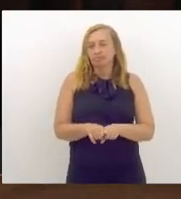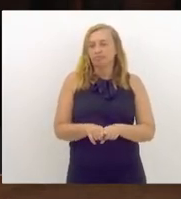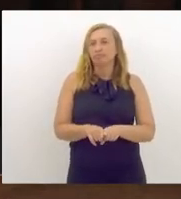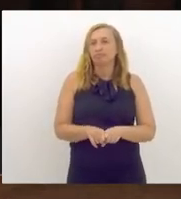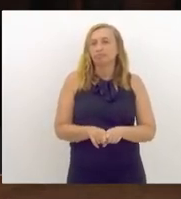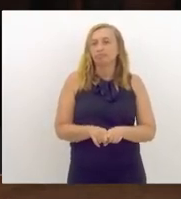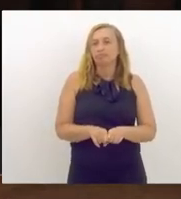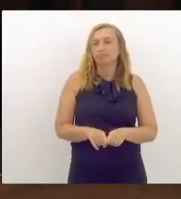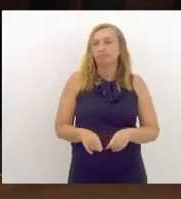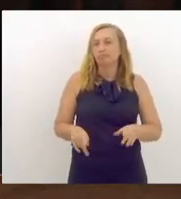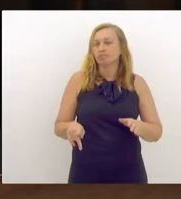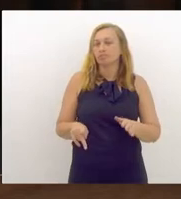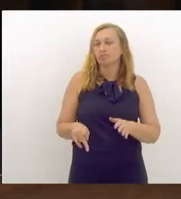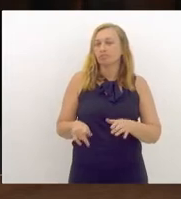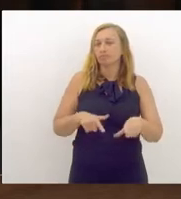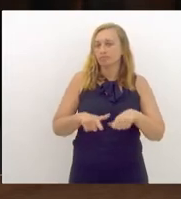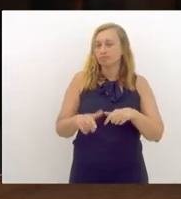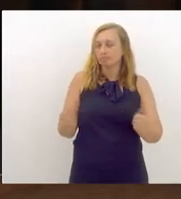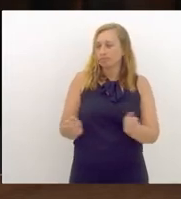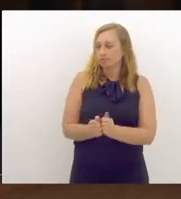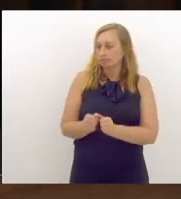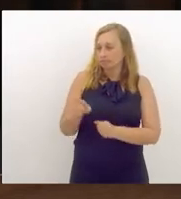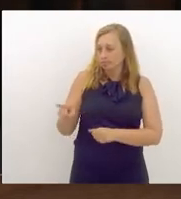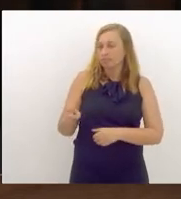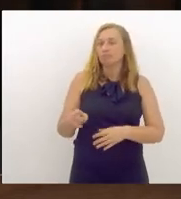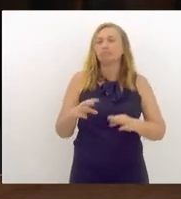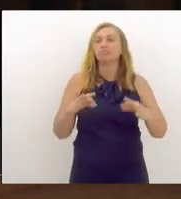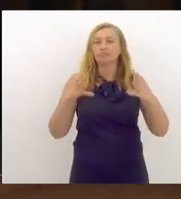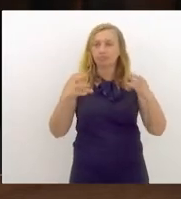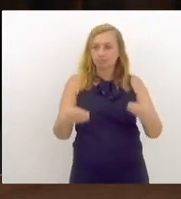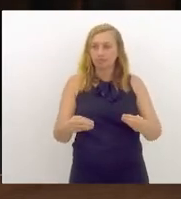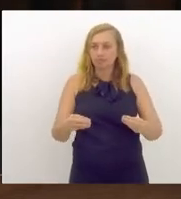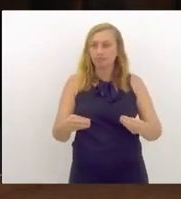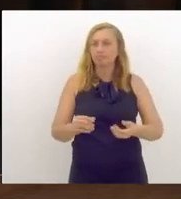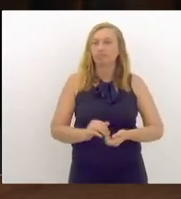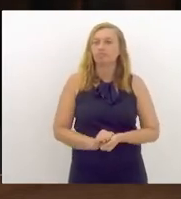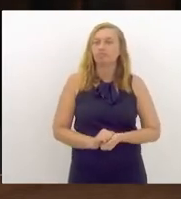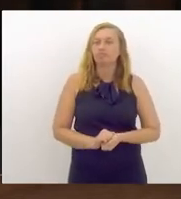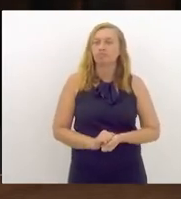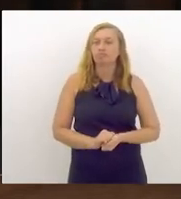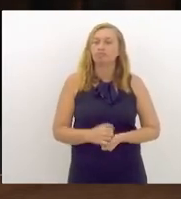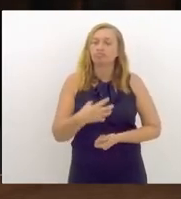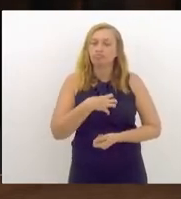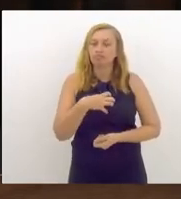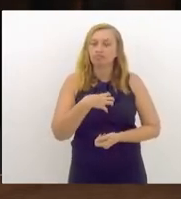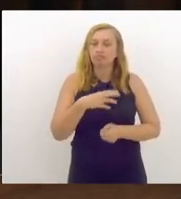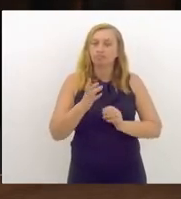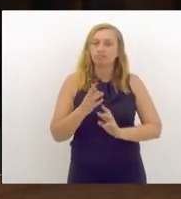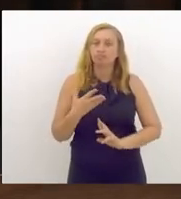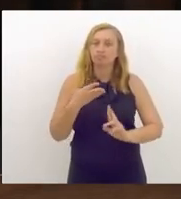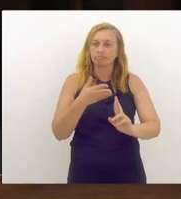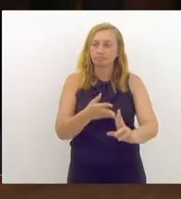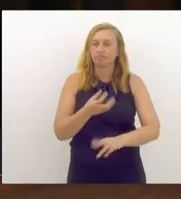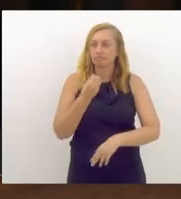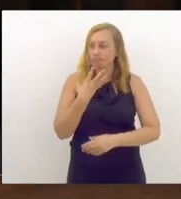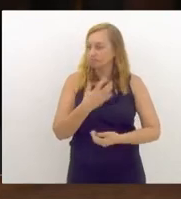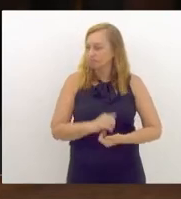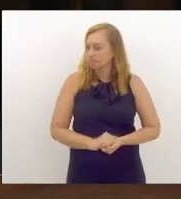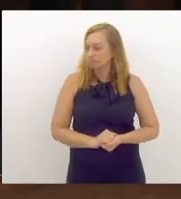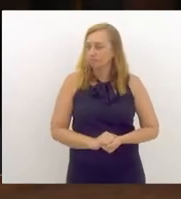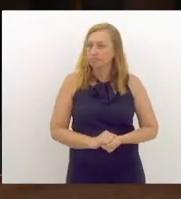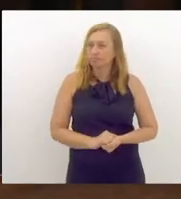base dela então tudo isso nesse entorno aqui eu me sinto muito representado né